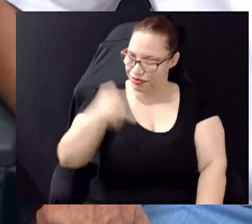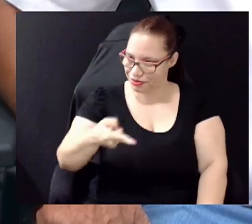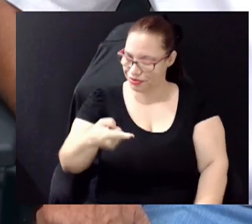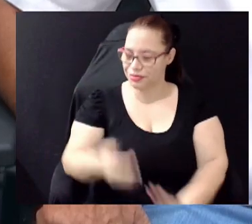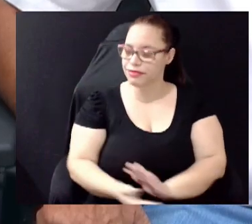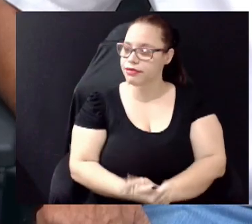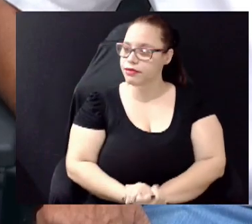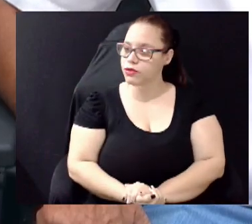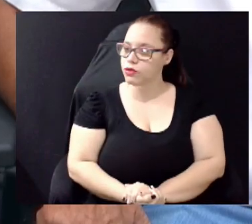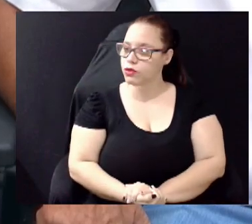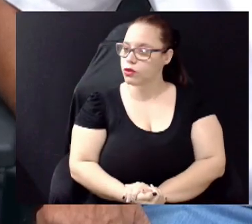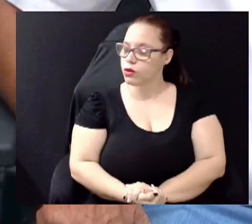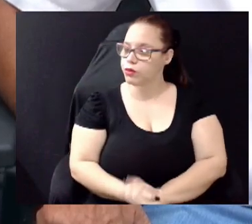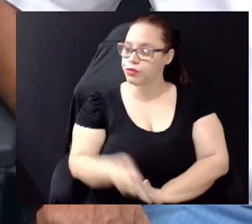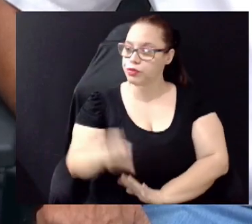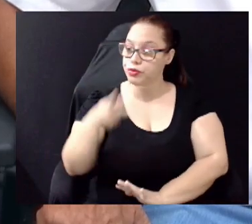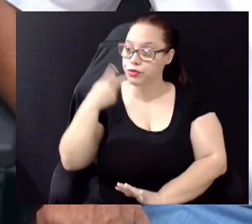falaram